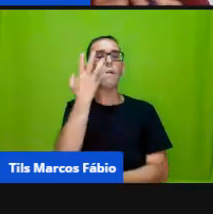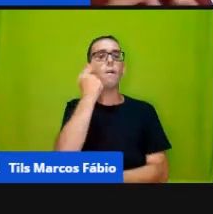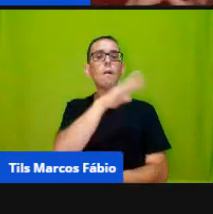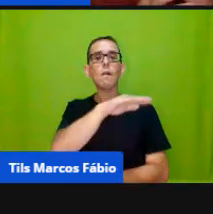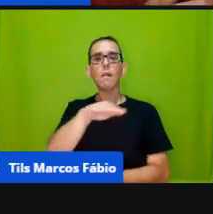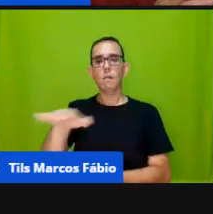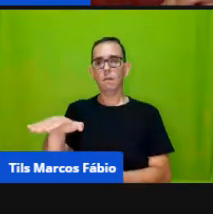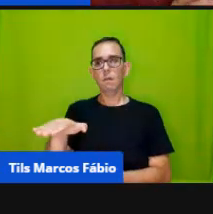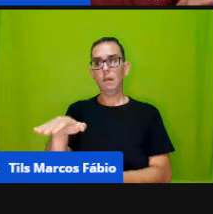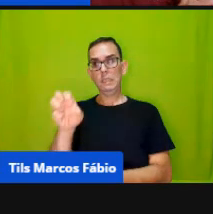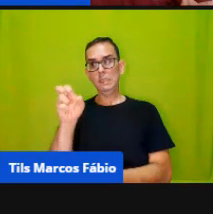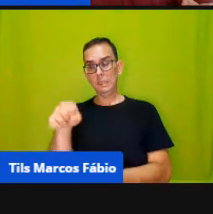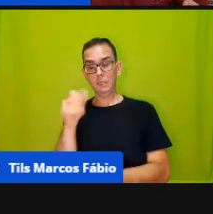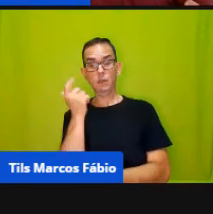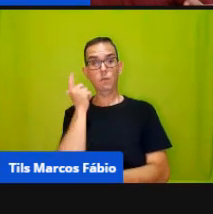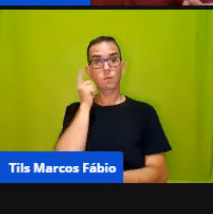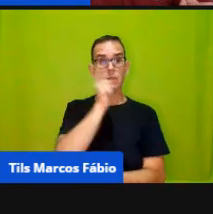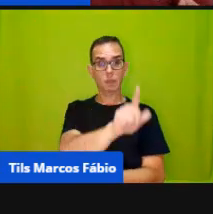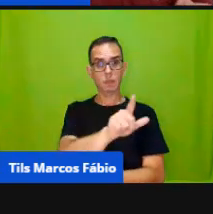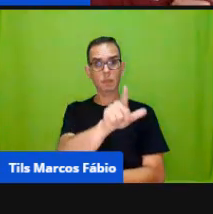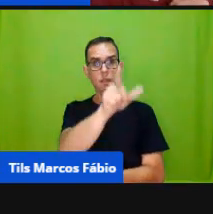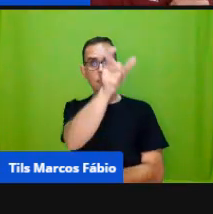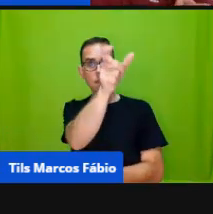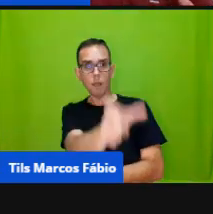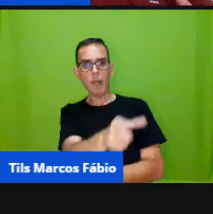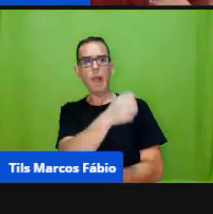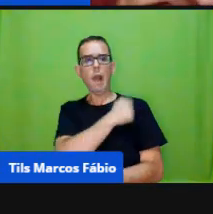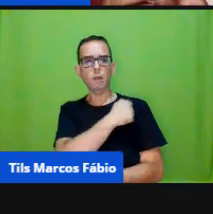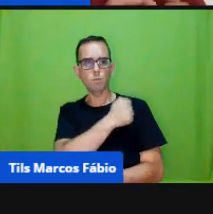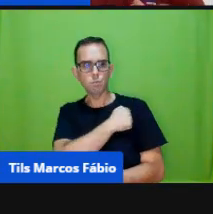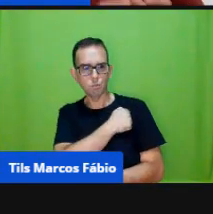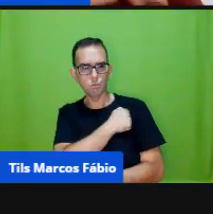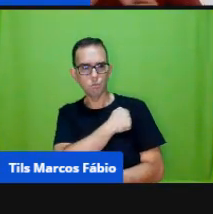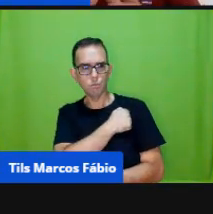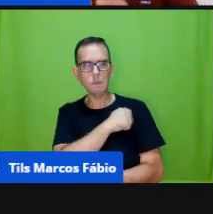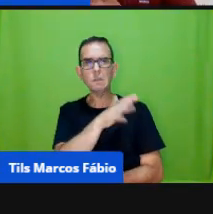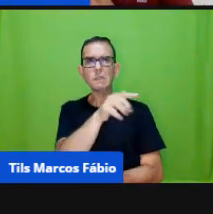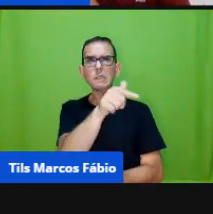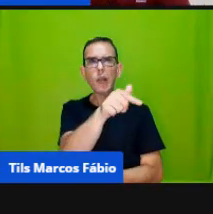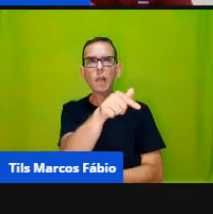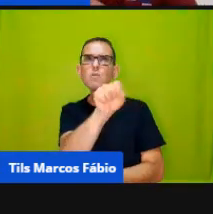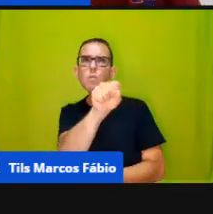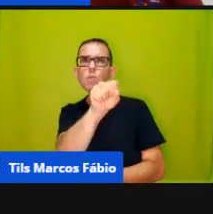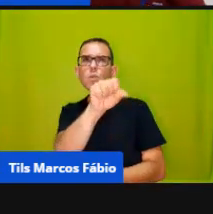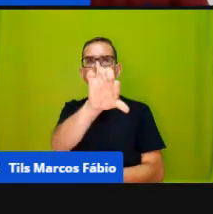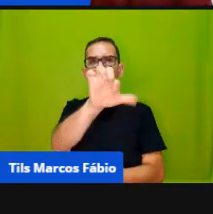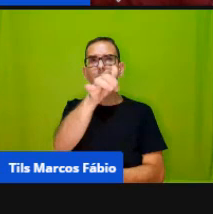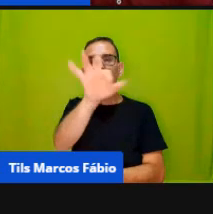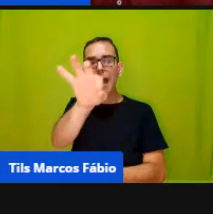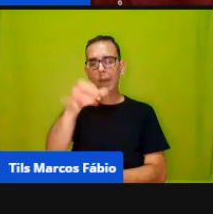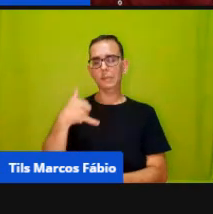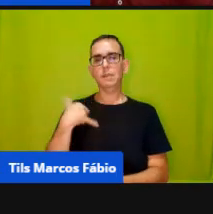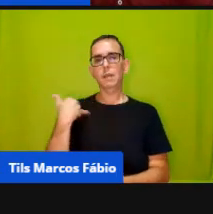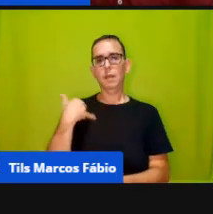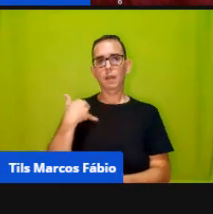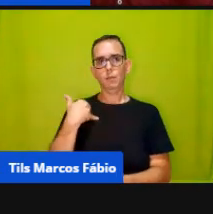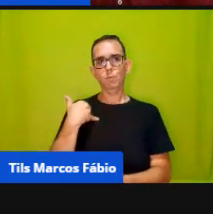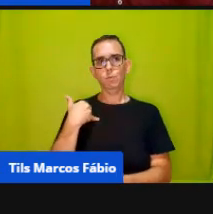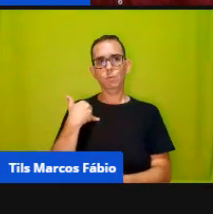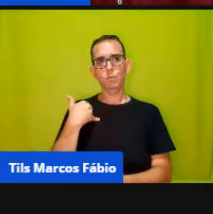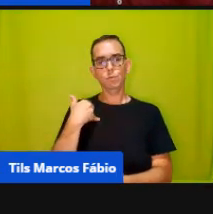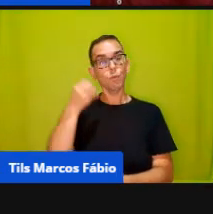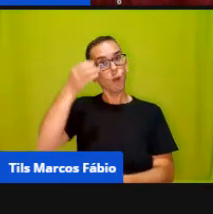gente construir um cidadão lá, né, 7, 8, 9, 10 anos, com essa